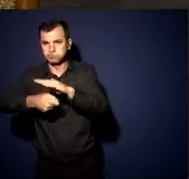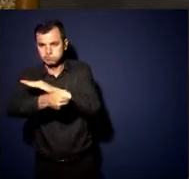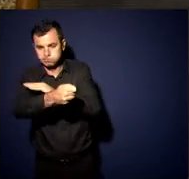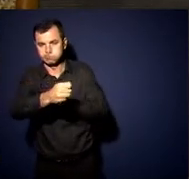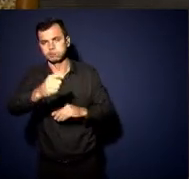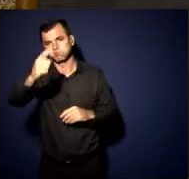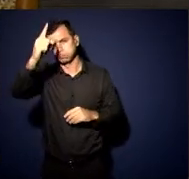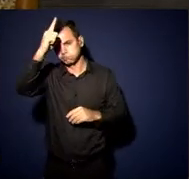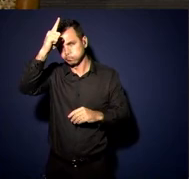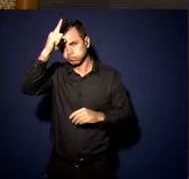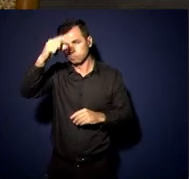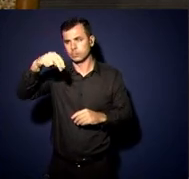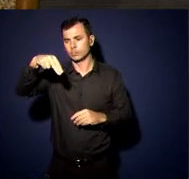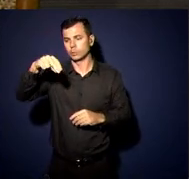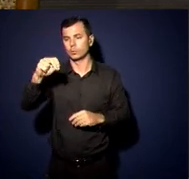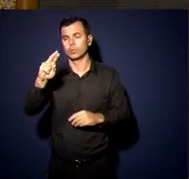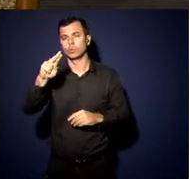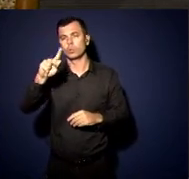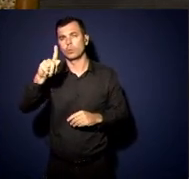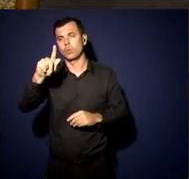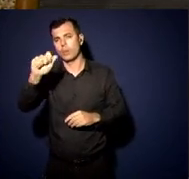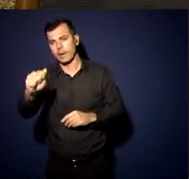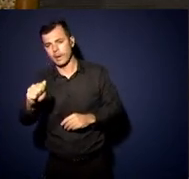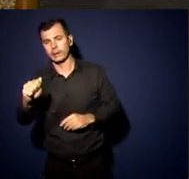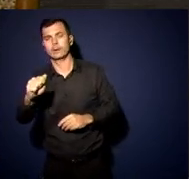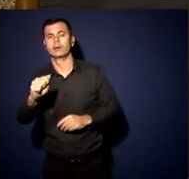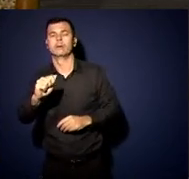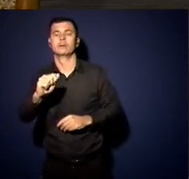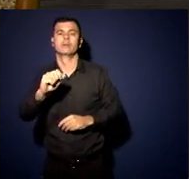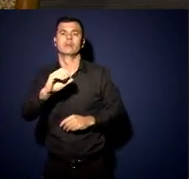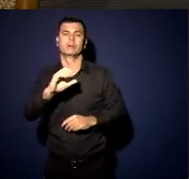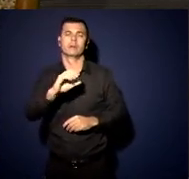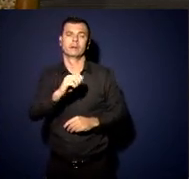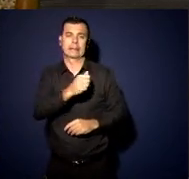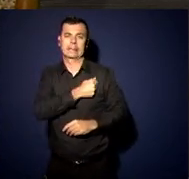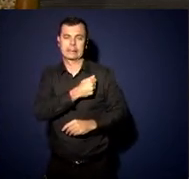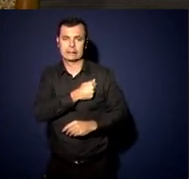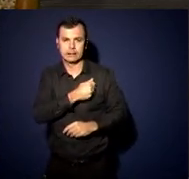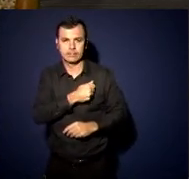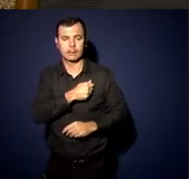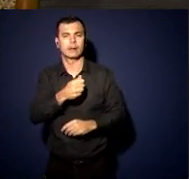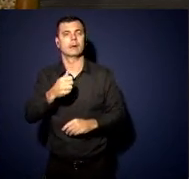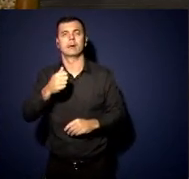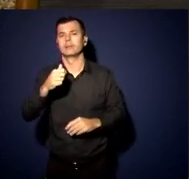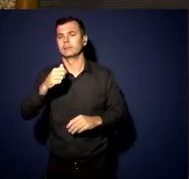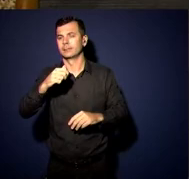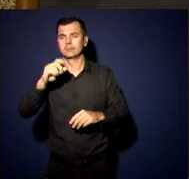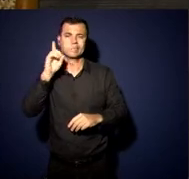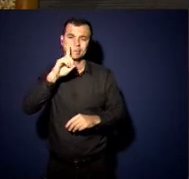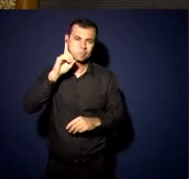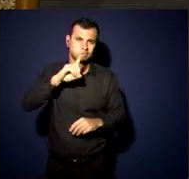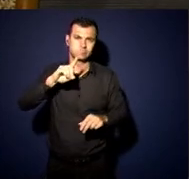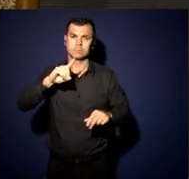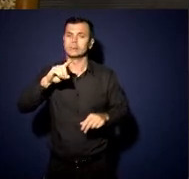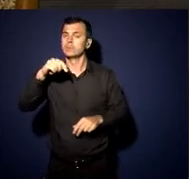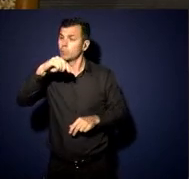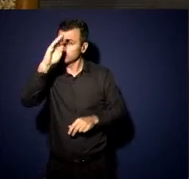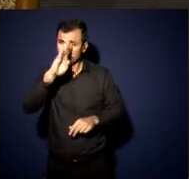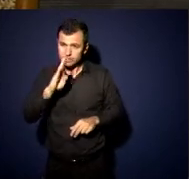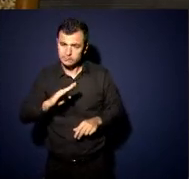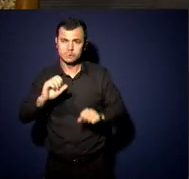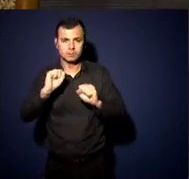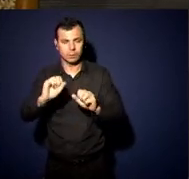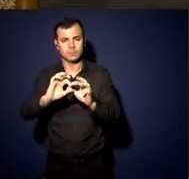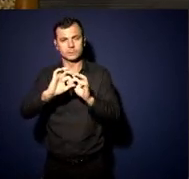Noruega Estados Unidos Canadá então a gente entende que o Brasil é de todas e de todos e o mercado de capitais pode servir muito